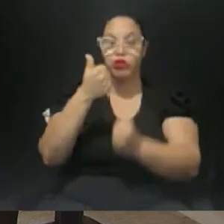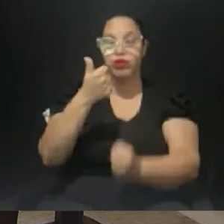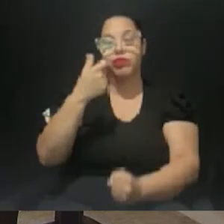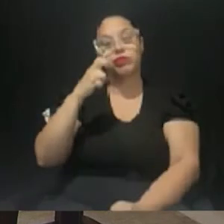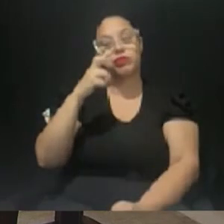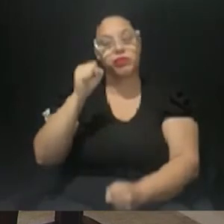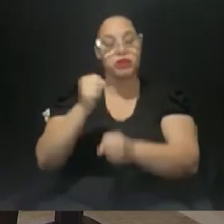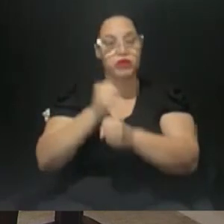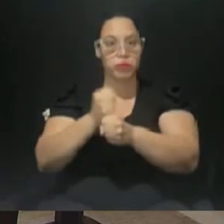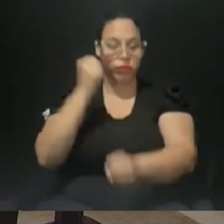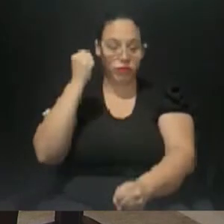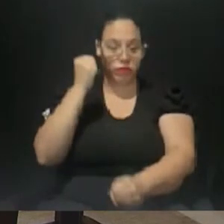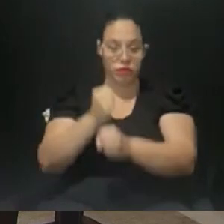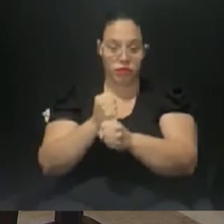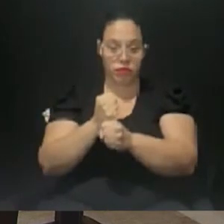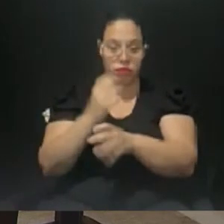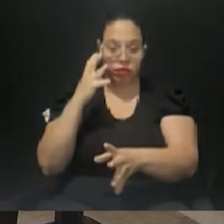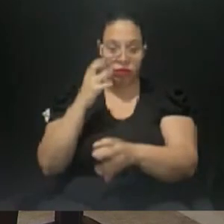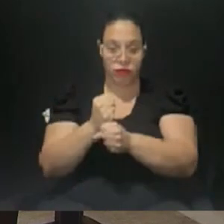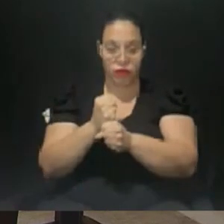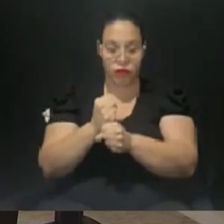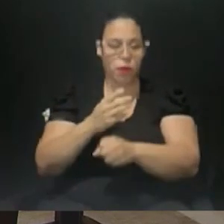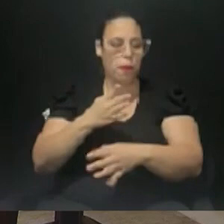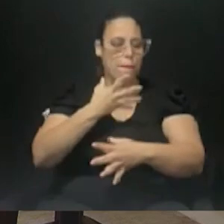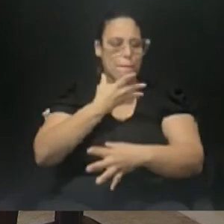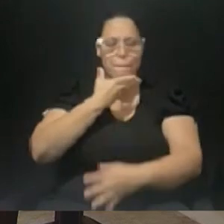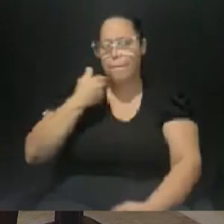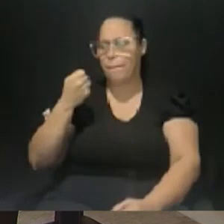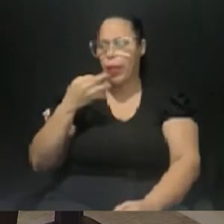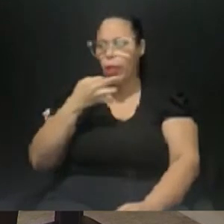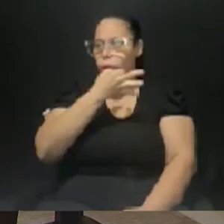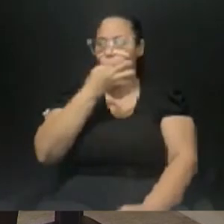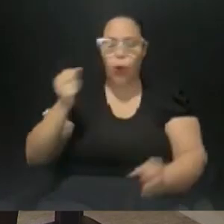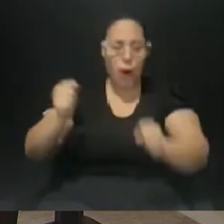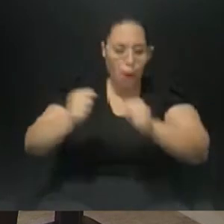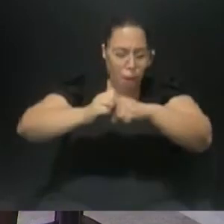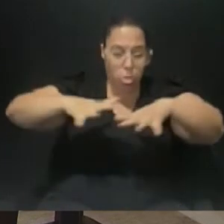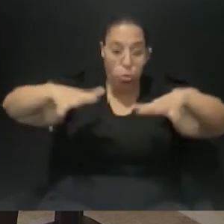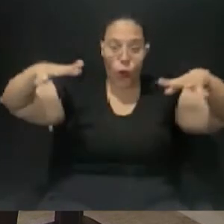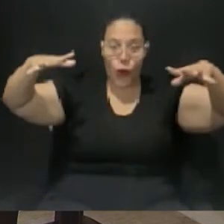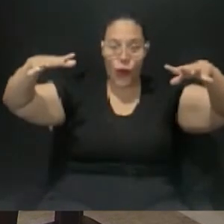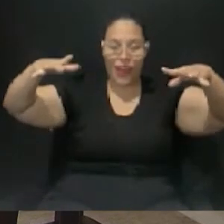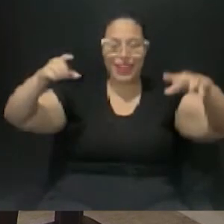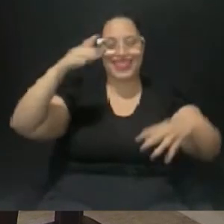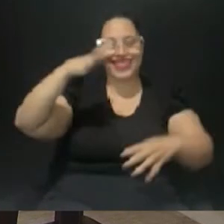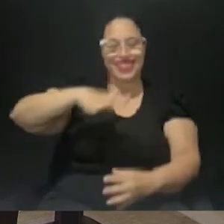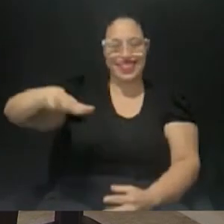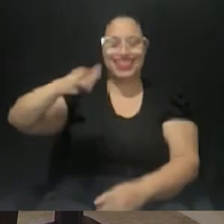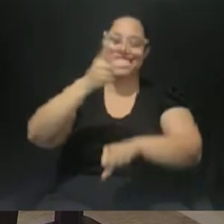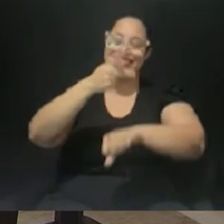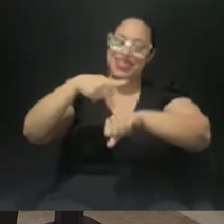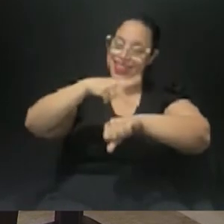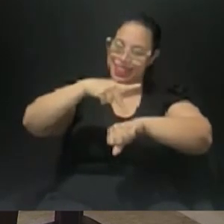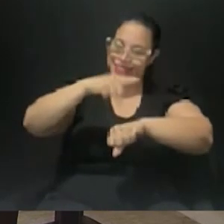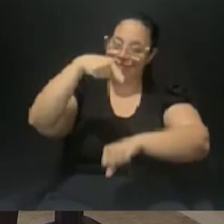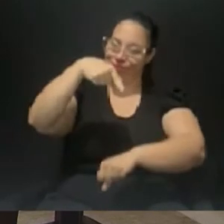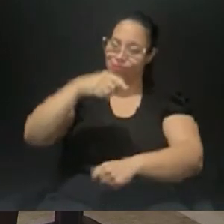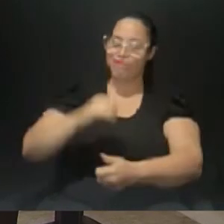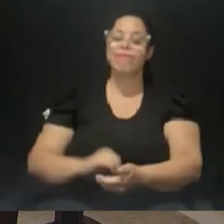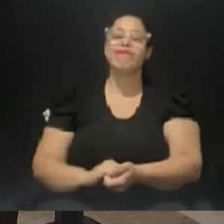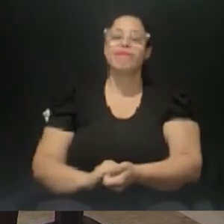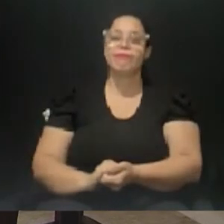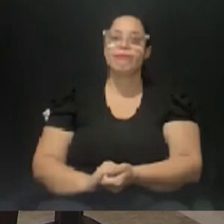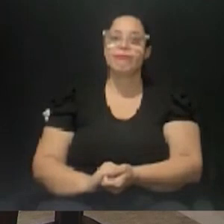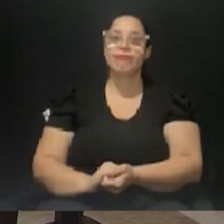tornou uma das maiores e melhores e mais pujantes cidades deste país. E